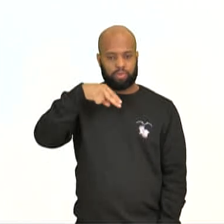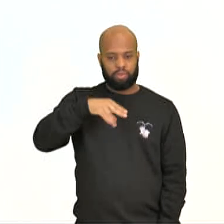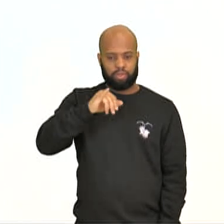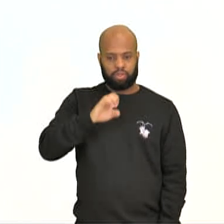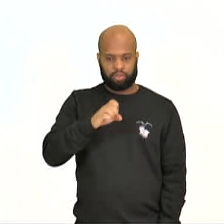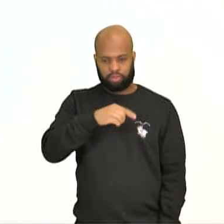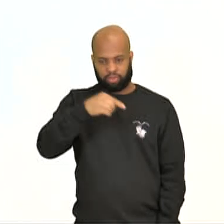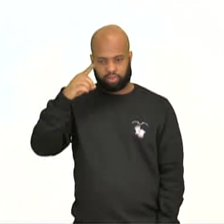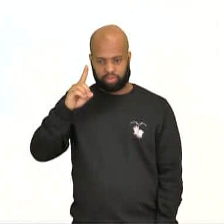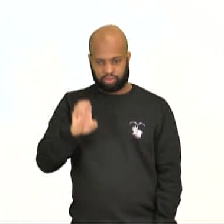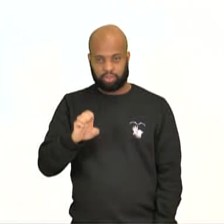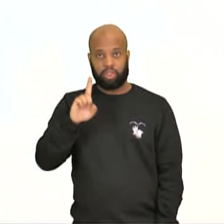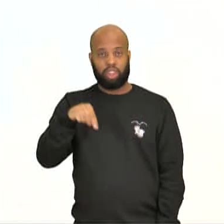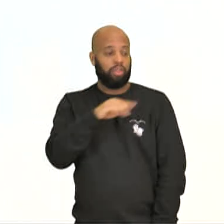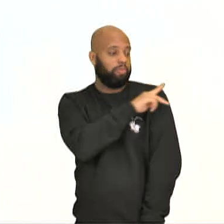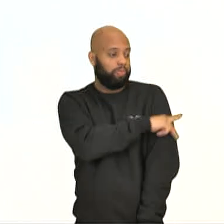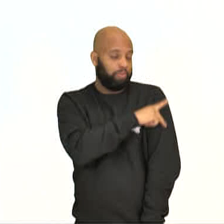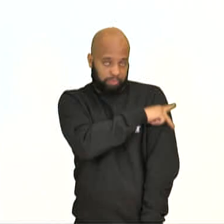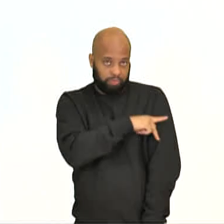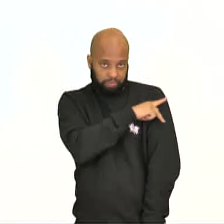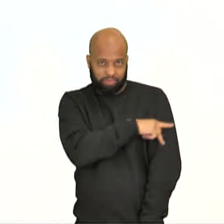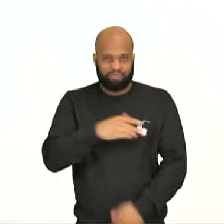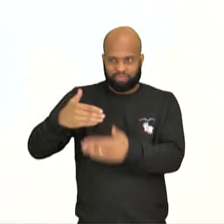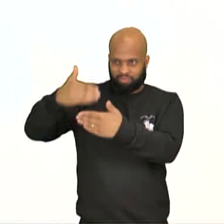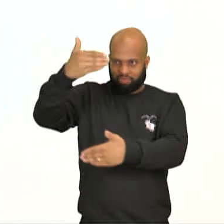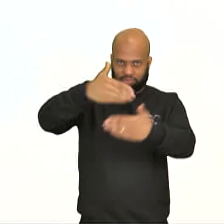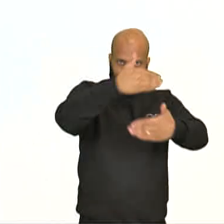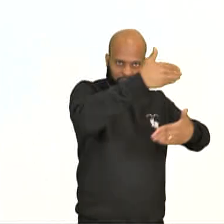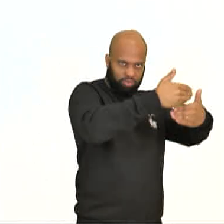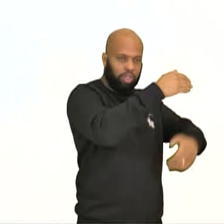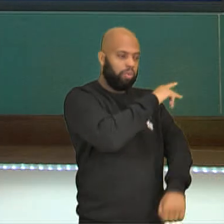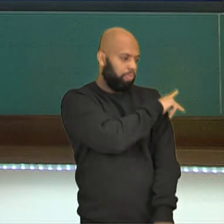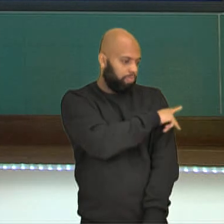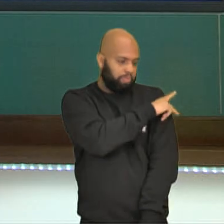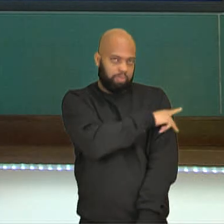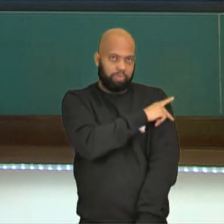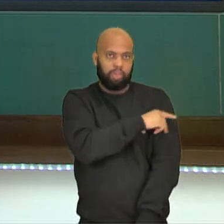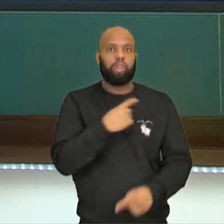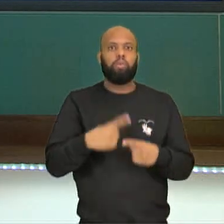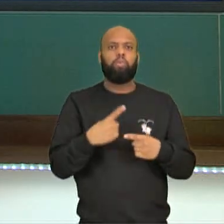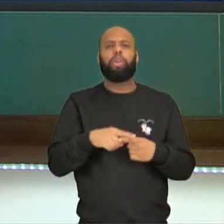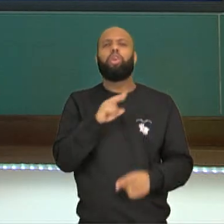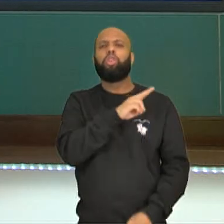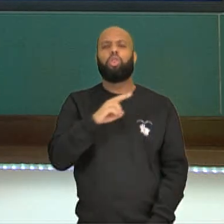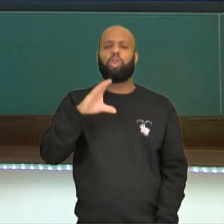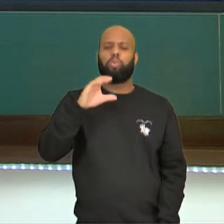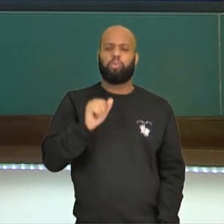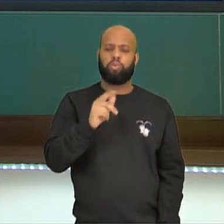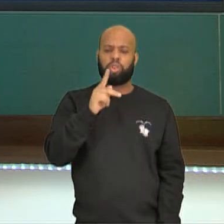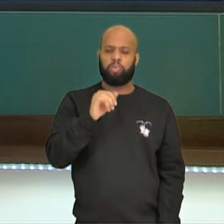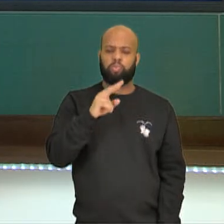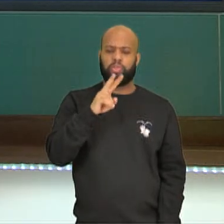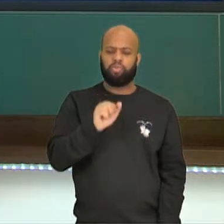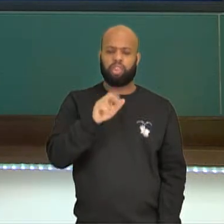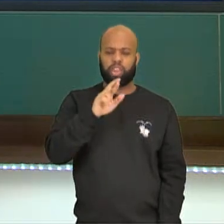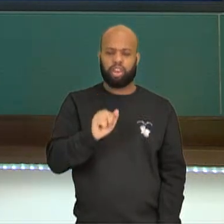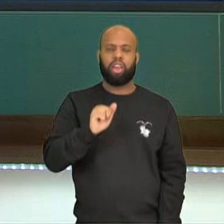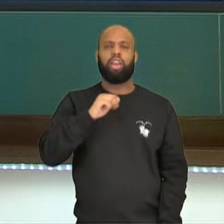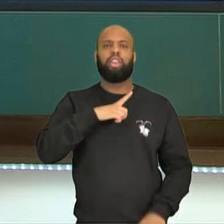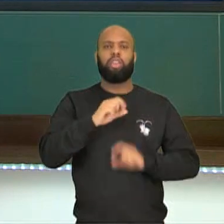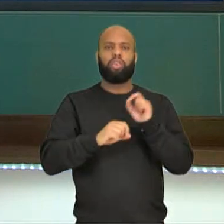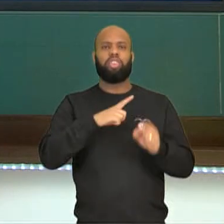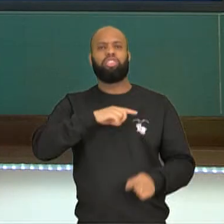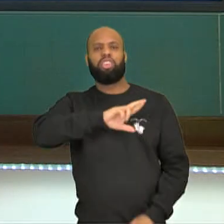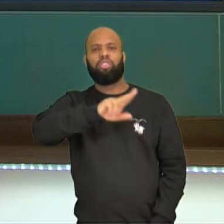descobertas na região do Parque Nacional da Serra da Capivara, no Piauí. Por que capivara, professor? Várias pinturas rupestres